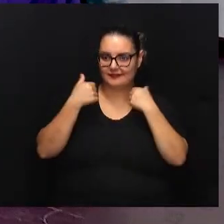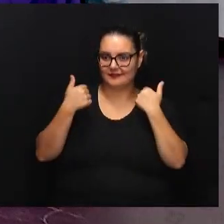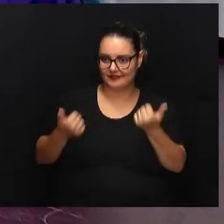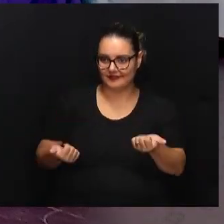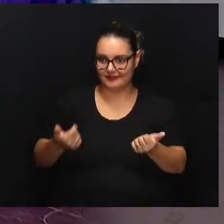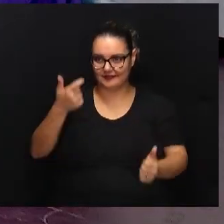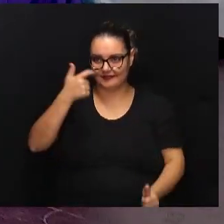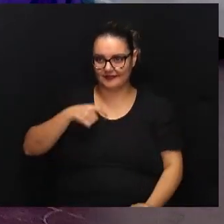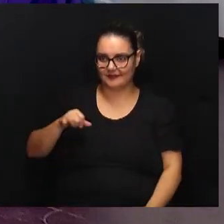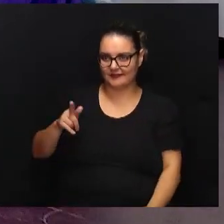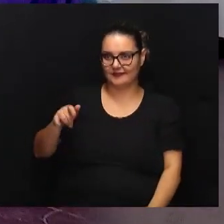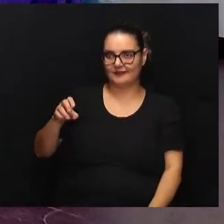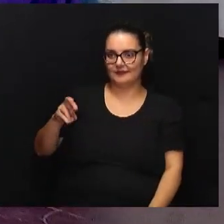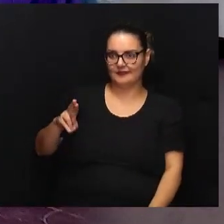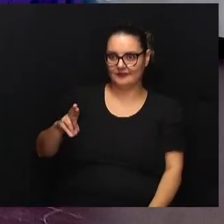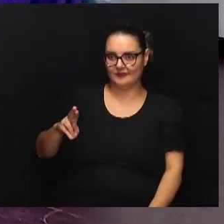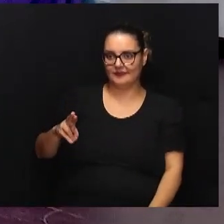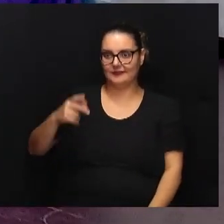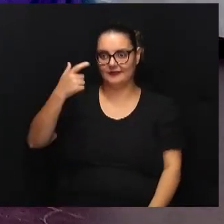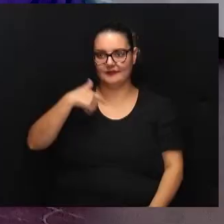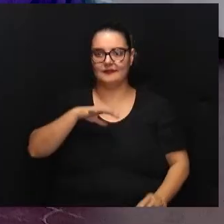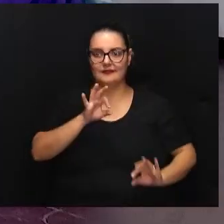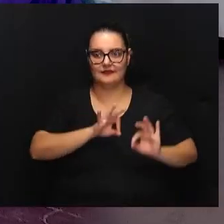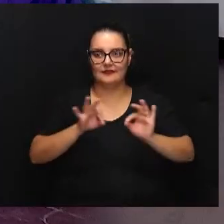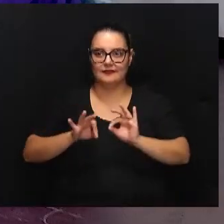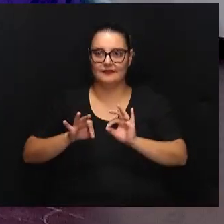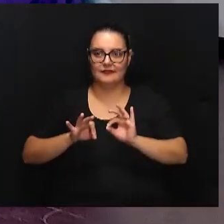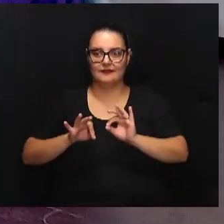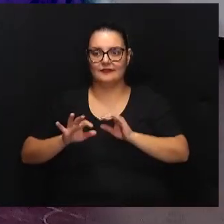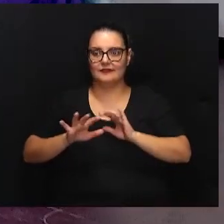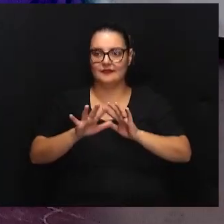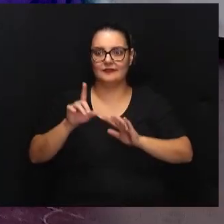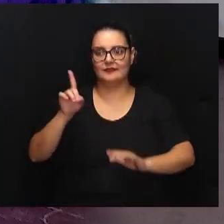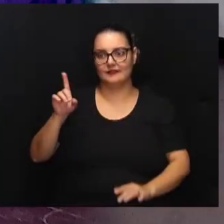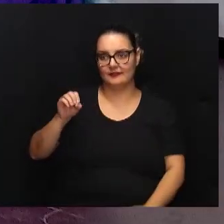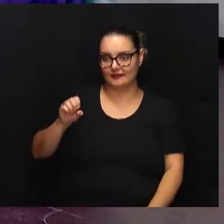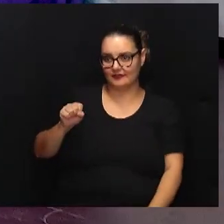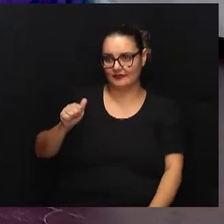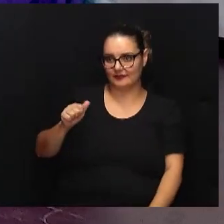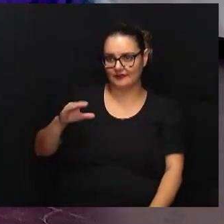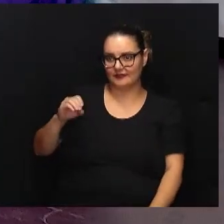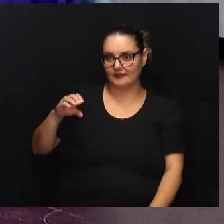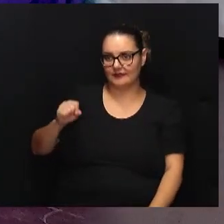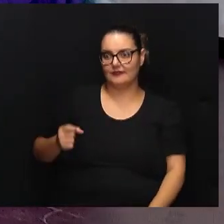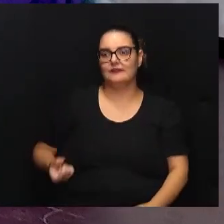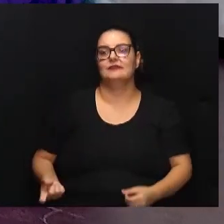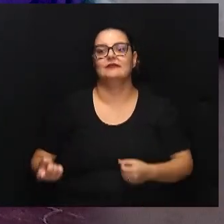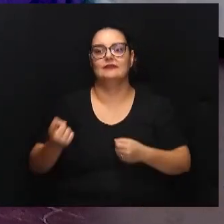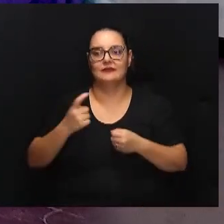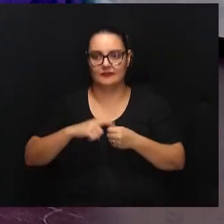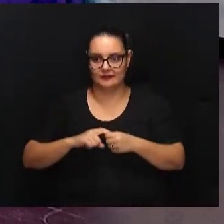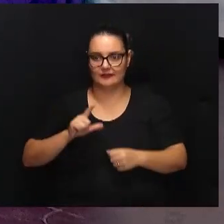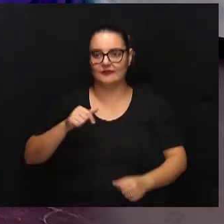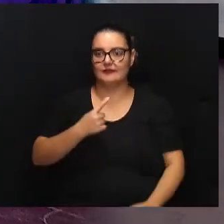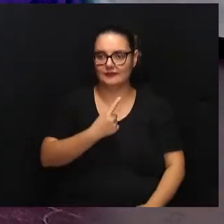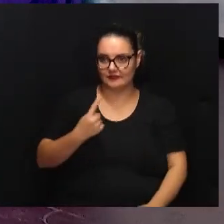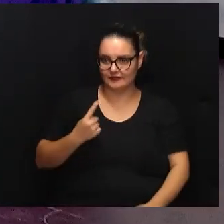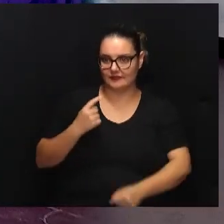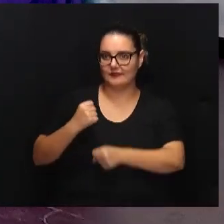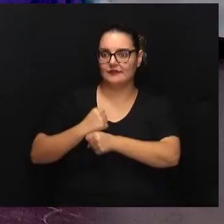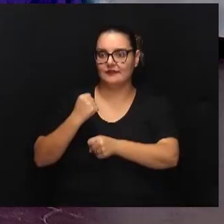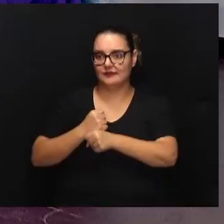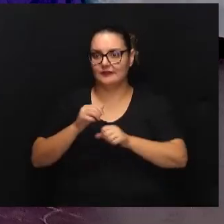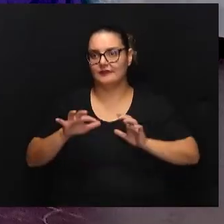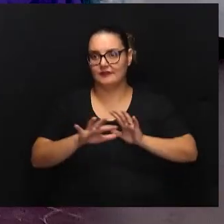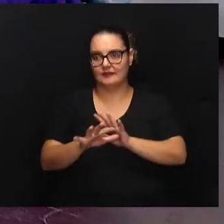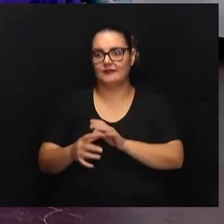Boa noite, galera, tudo bem? Eu sou o Igor Andrade, sou organizador da Parada de Osasco, idealizador da volta,